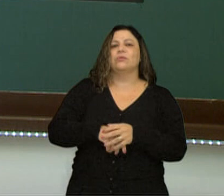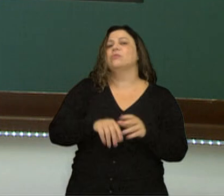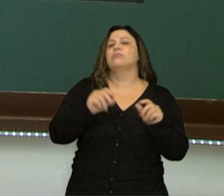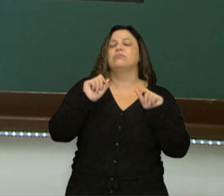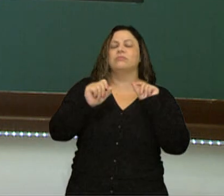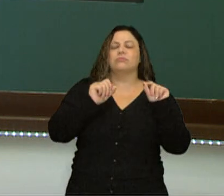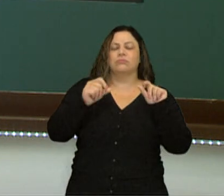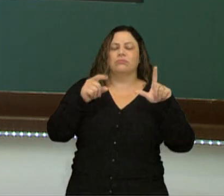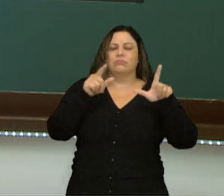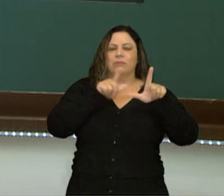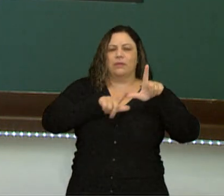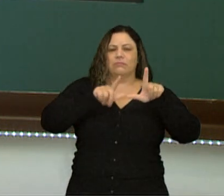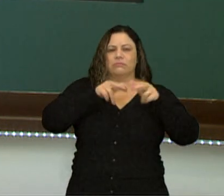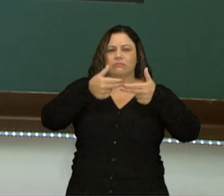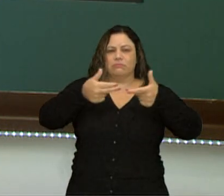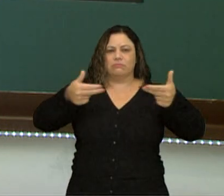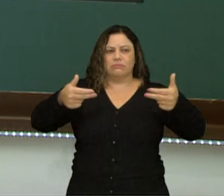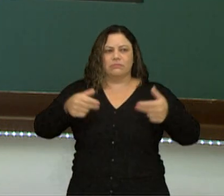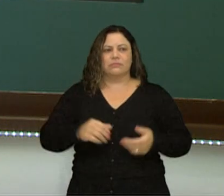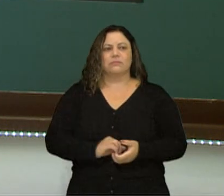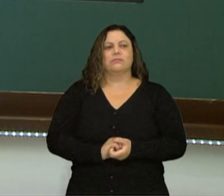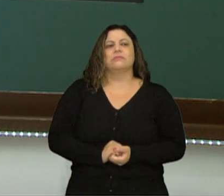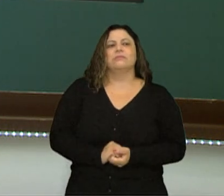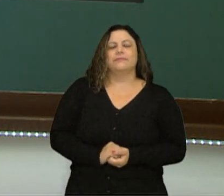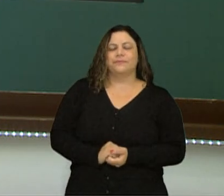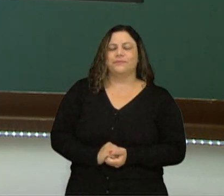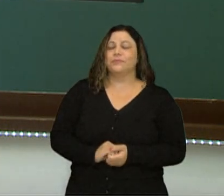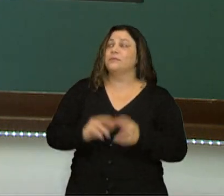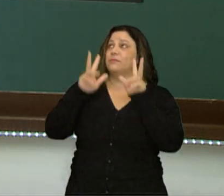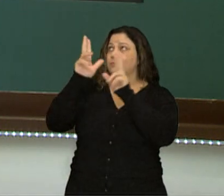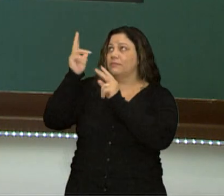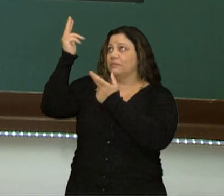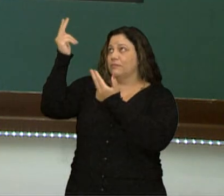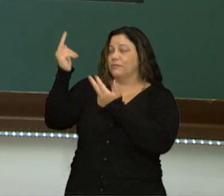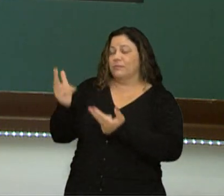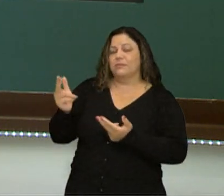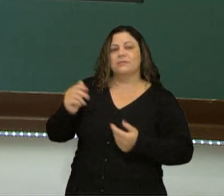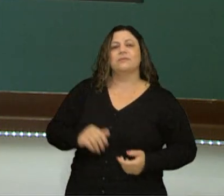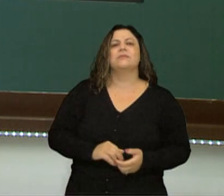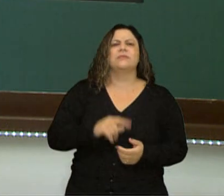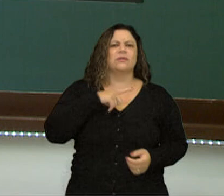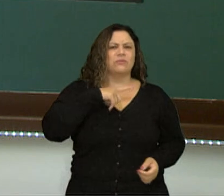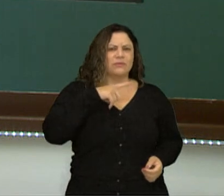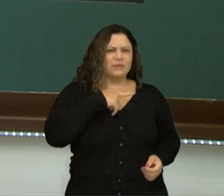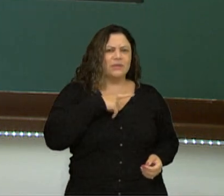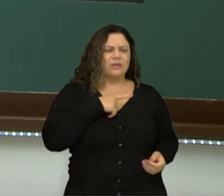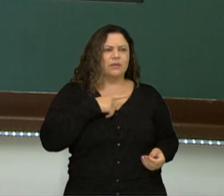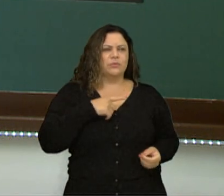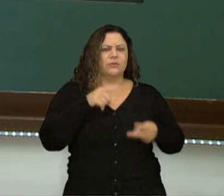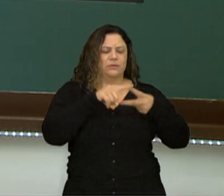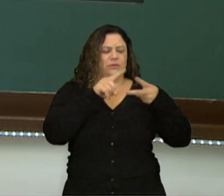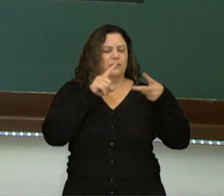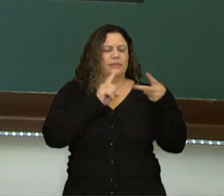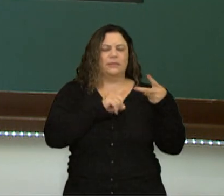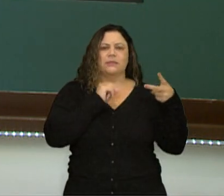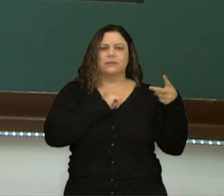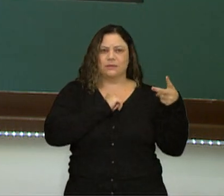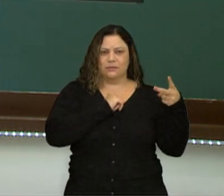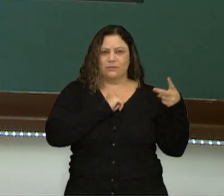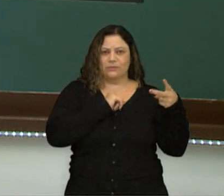a logomarca, novamente, logomarca, o logotipo. Então nós temos essas duas